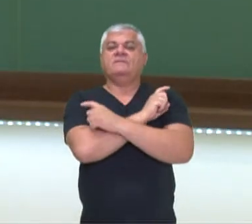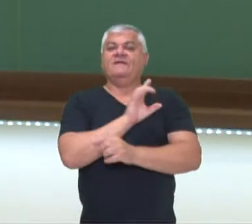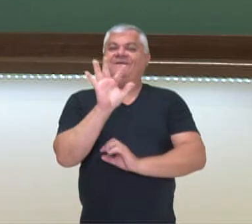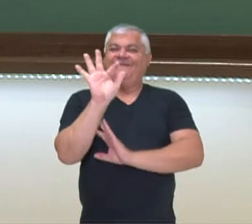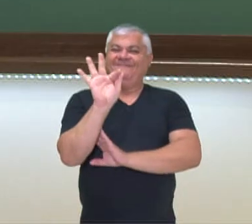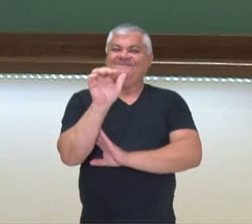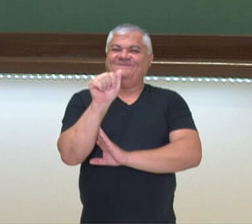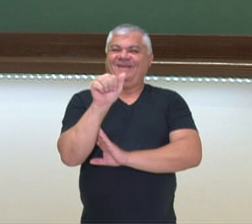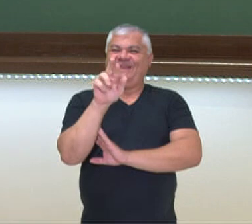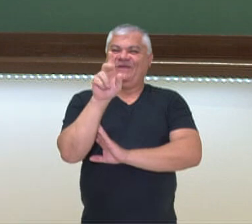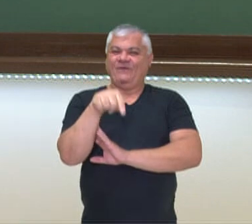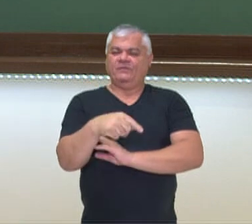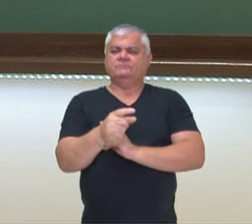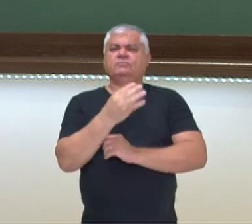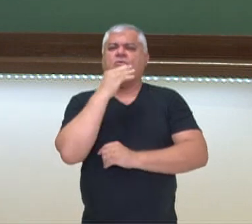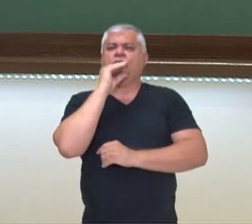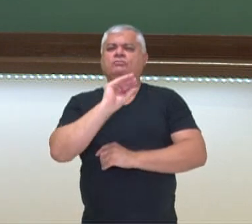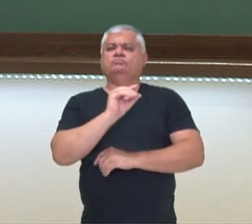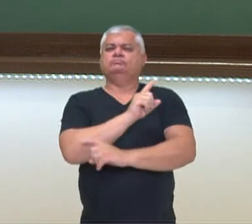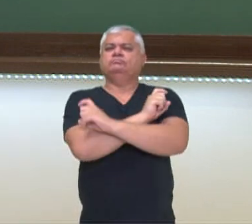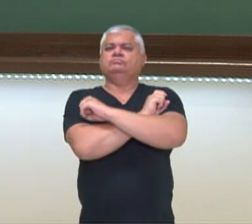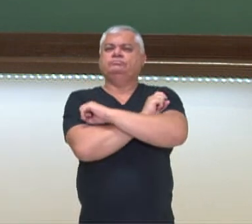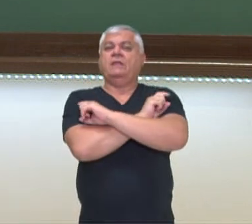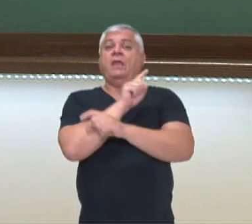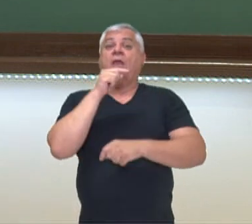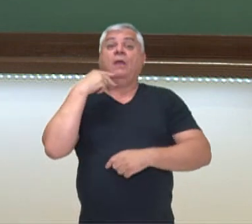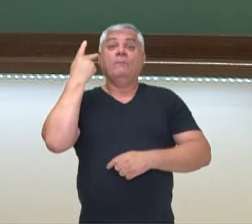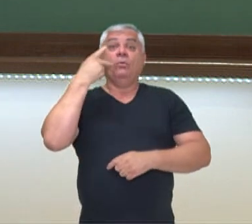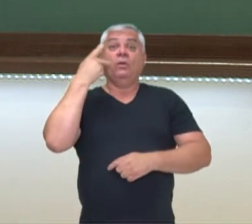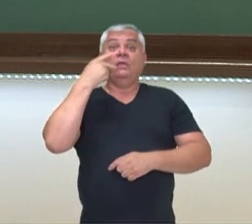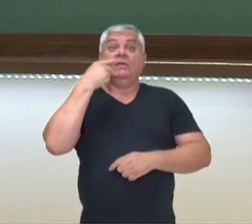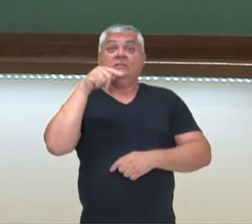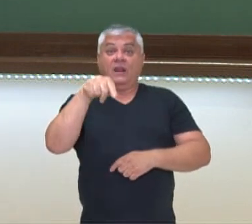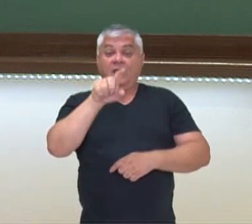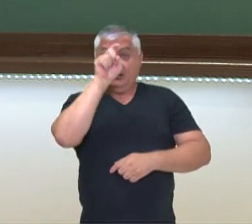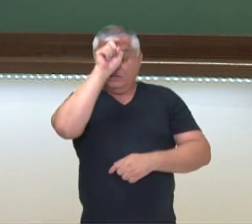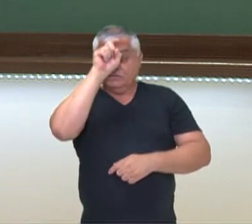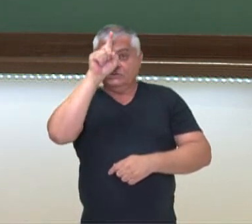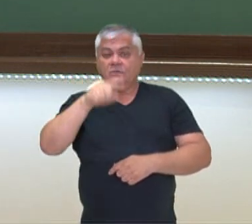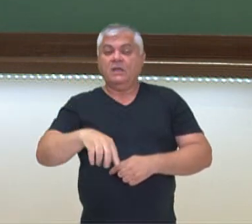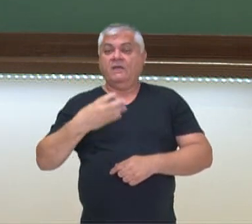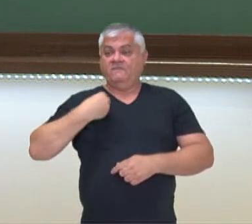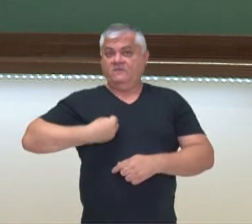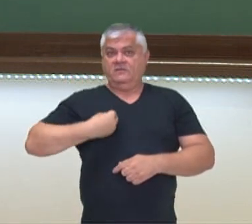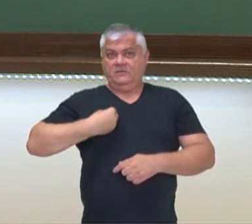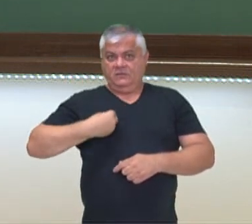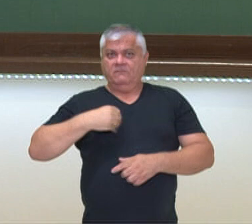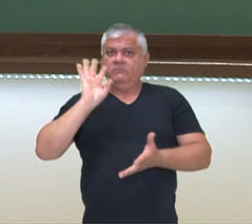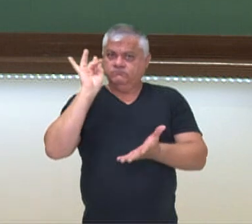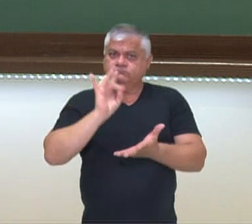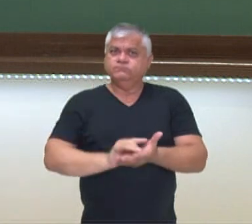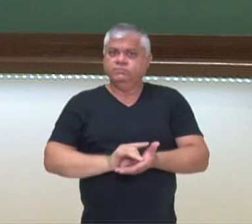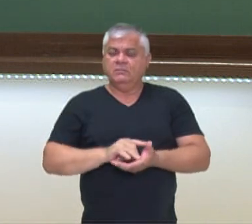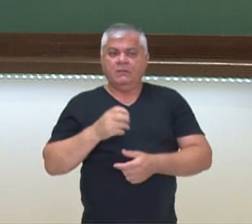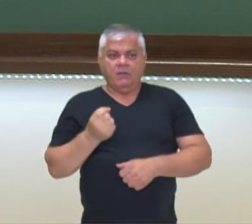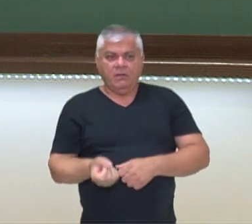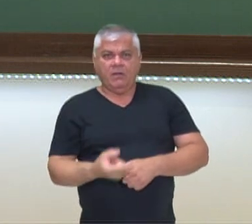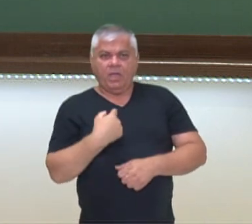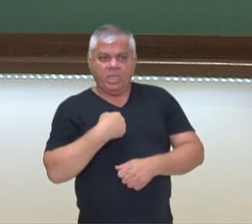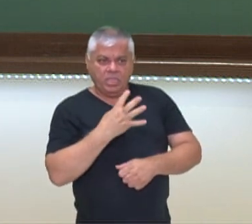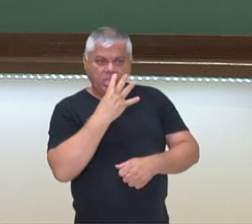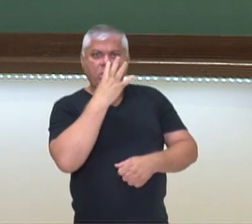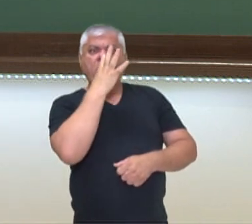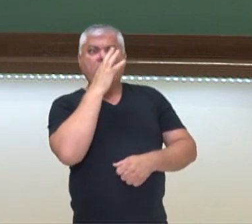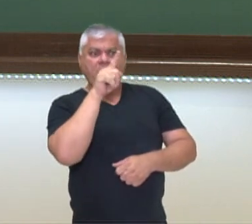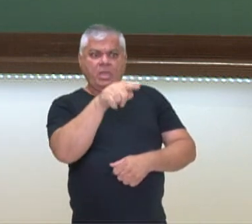para a mitologia egípcia e para a política egípcia, ele era considerado um deus vivo, ele era considerado a reencarnação